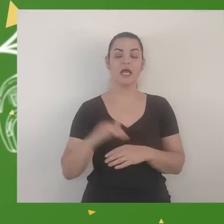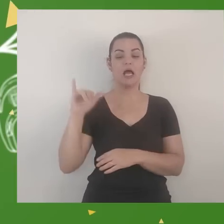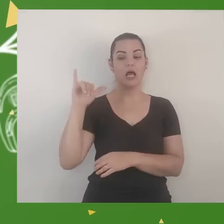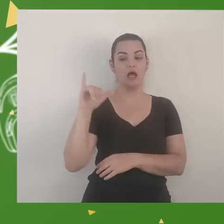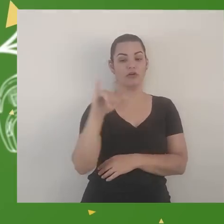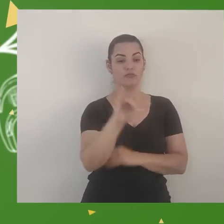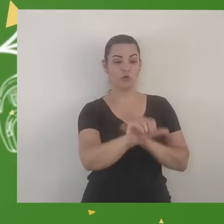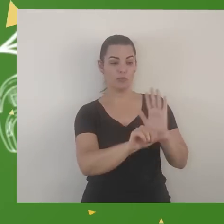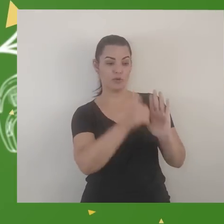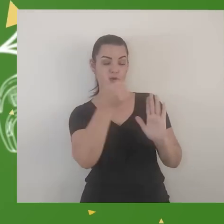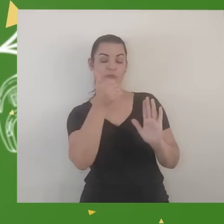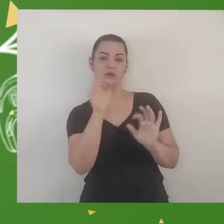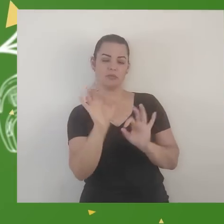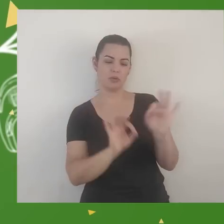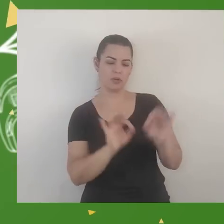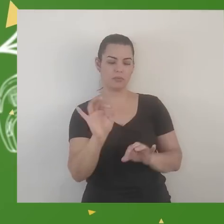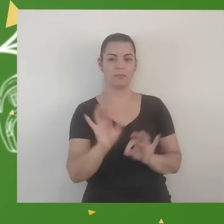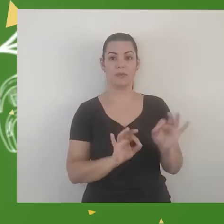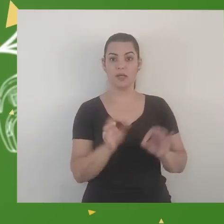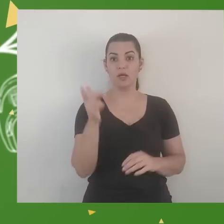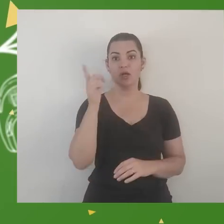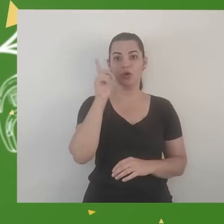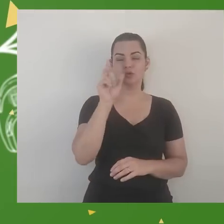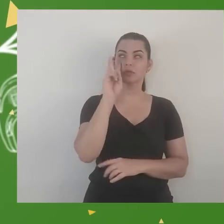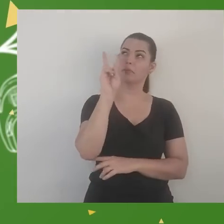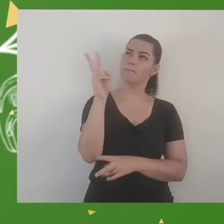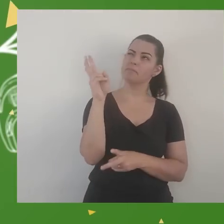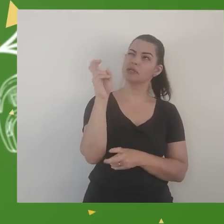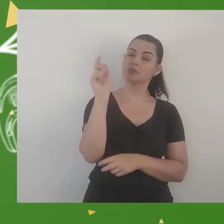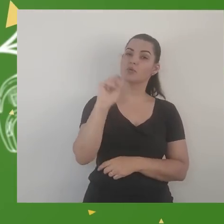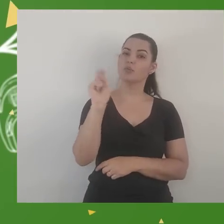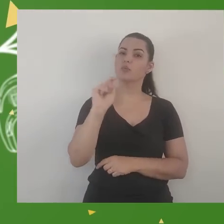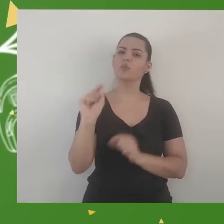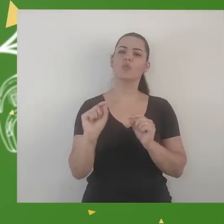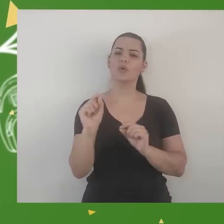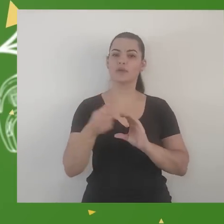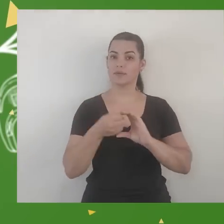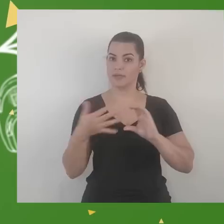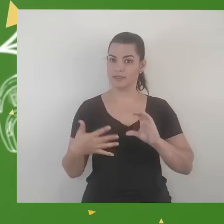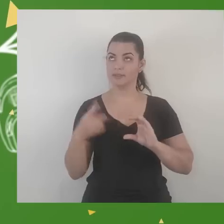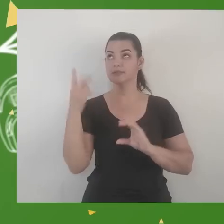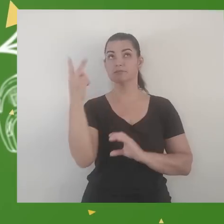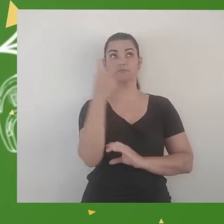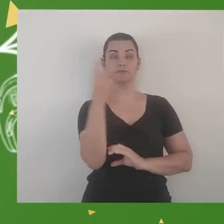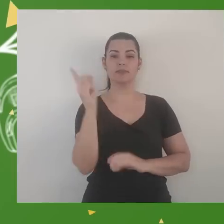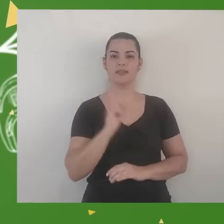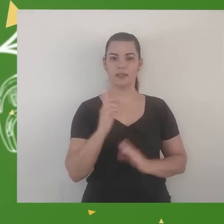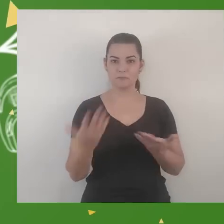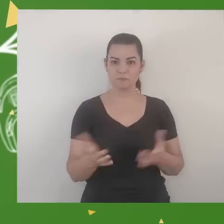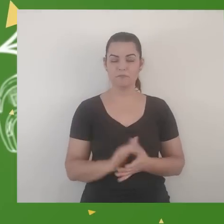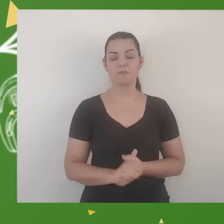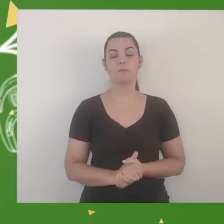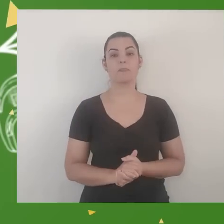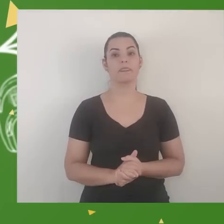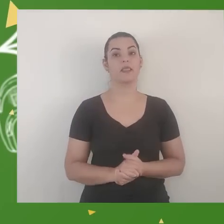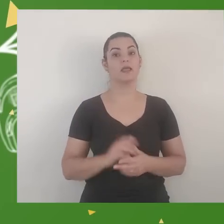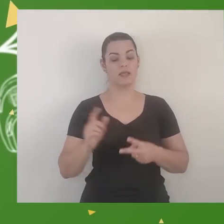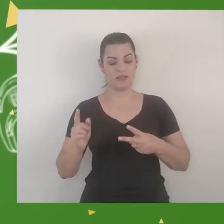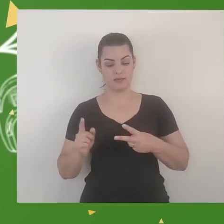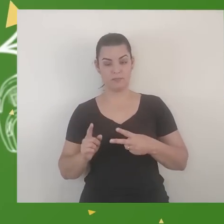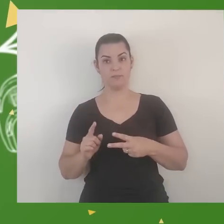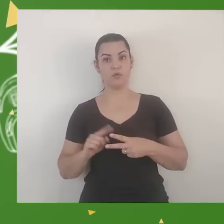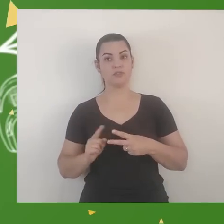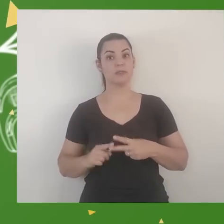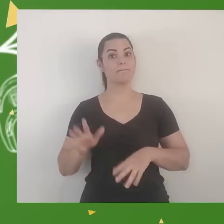avião, o primeiro avião, fosse construído. A segunda parte, 2 desafios matemáticos. Primeiro, a chegada da